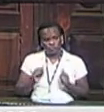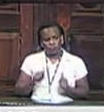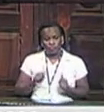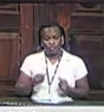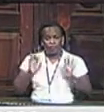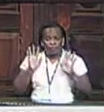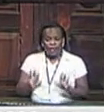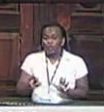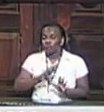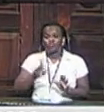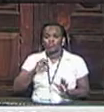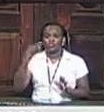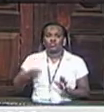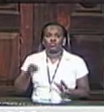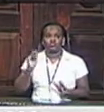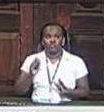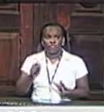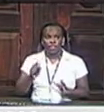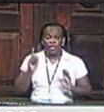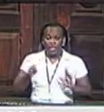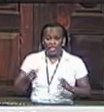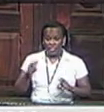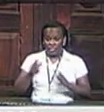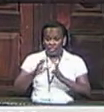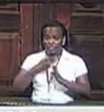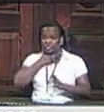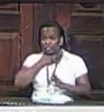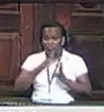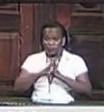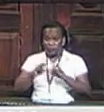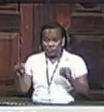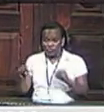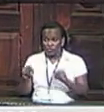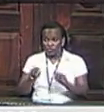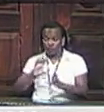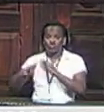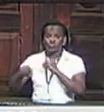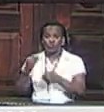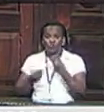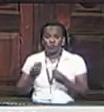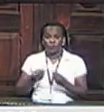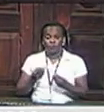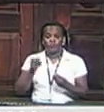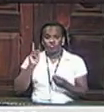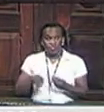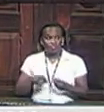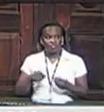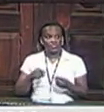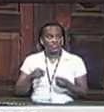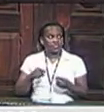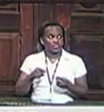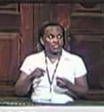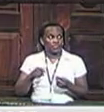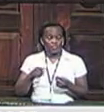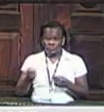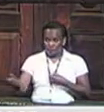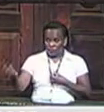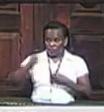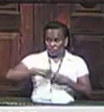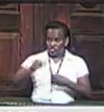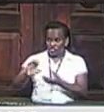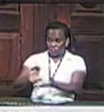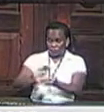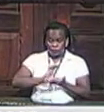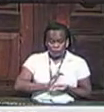O que não é legítimo é que a saída que ele tenha escolhido para sair da crise seja recuperar